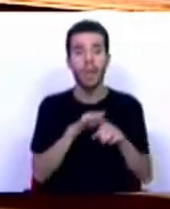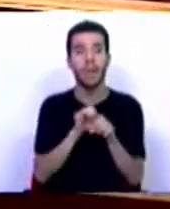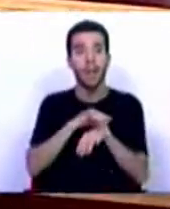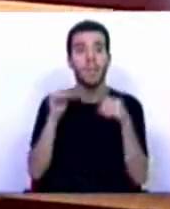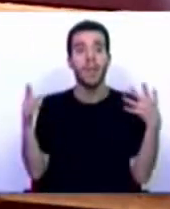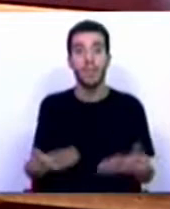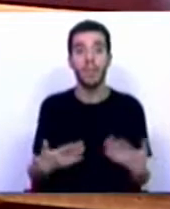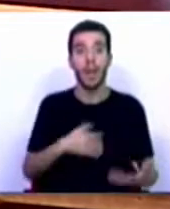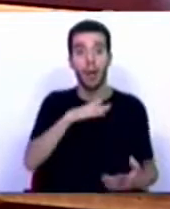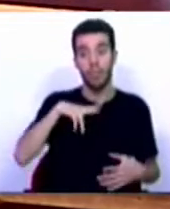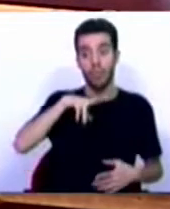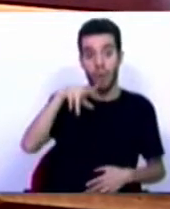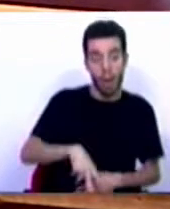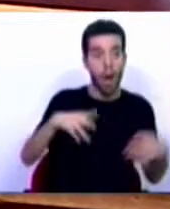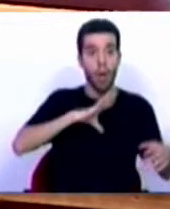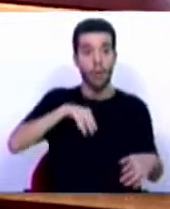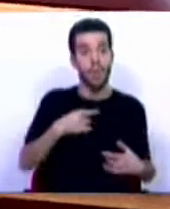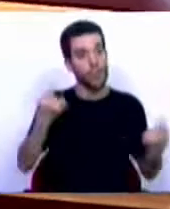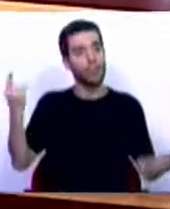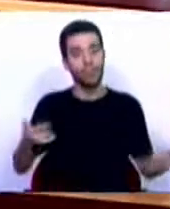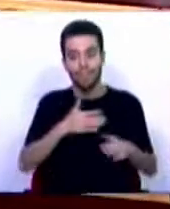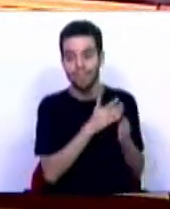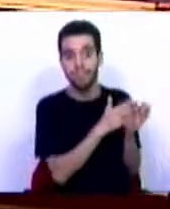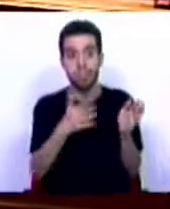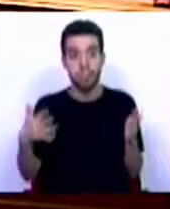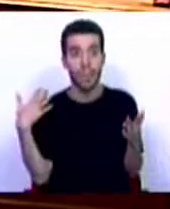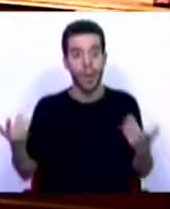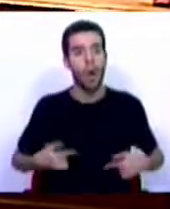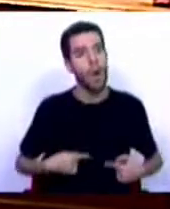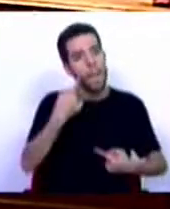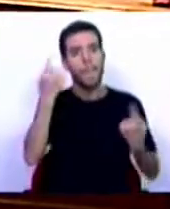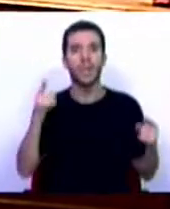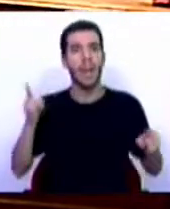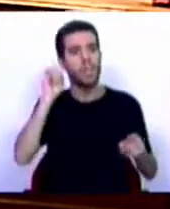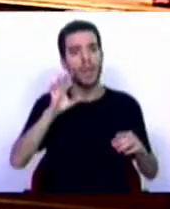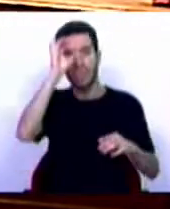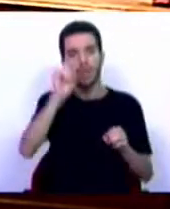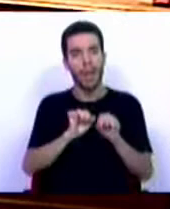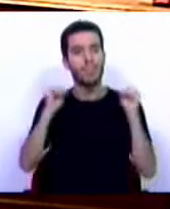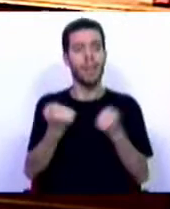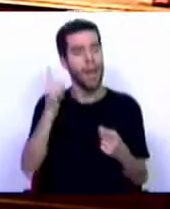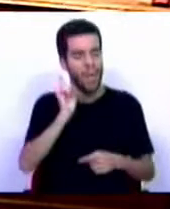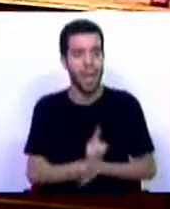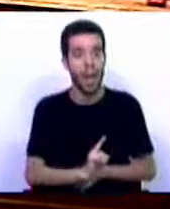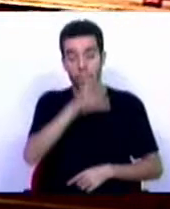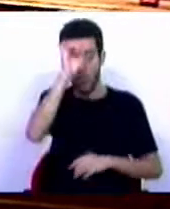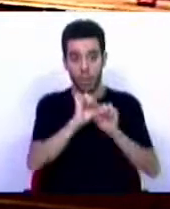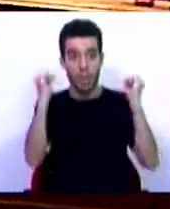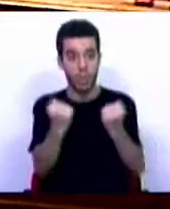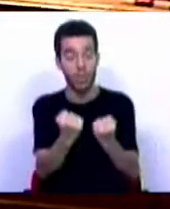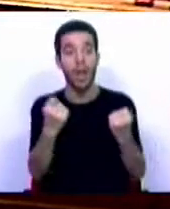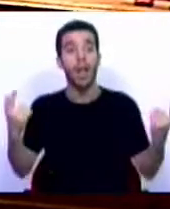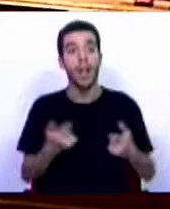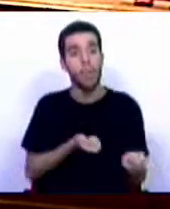veio demonstrar à sociedade o quão importante é para as pessoas viver num Estado social. E faz parte da ideia de um Estado social, uma